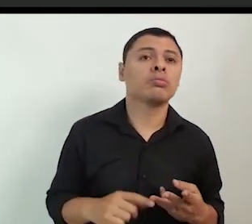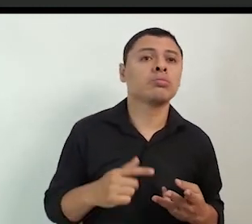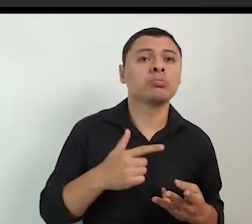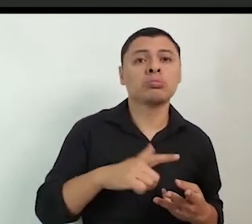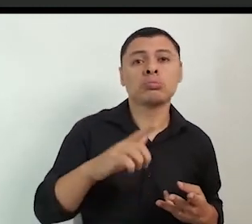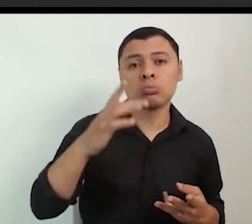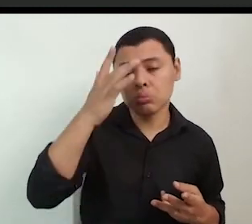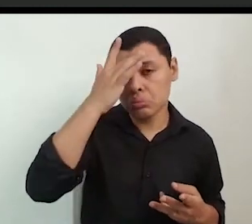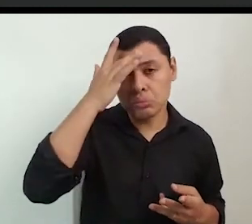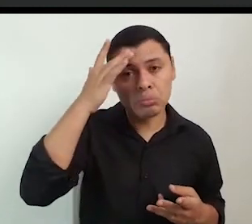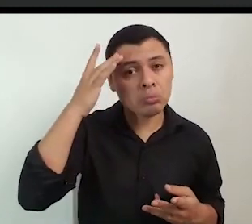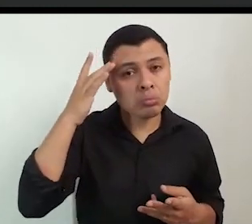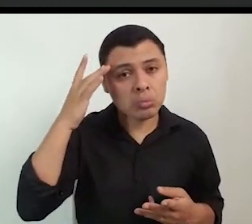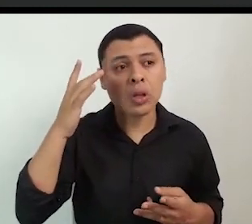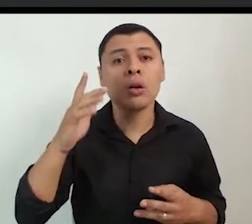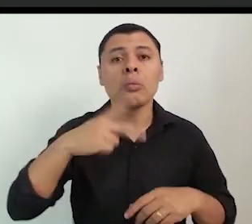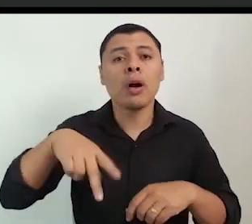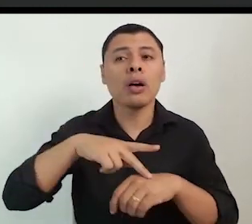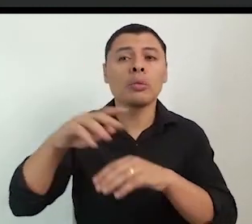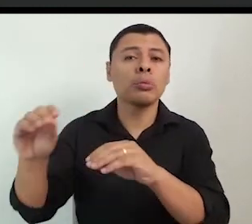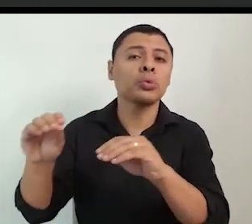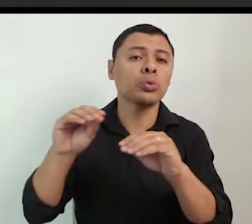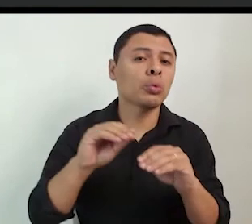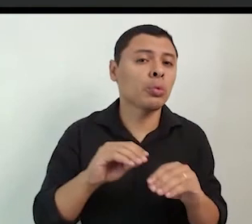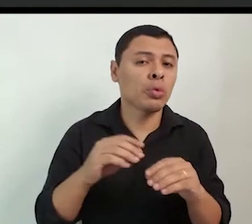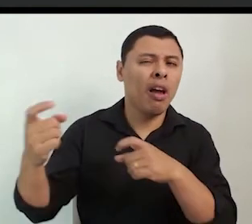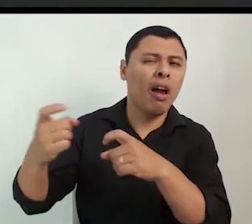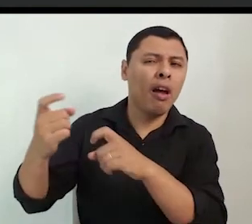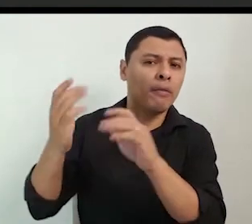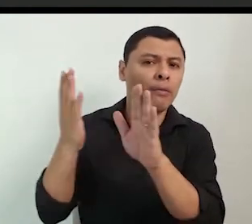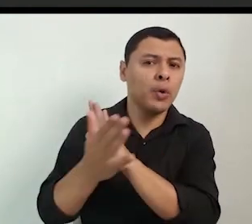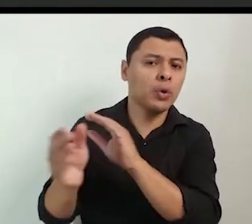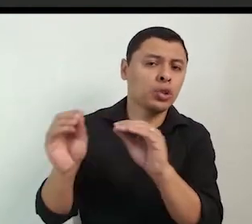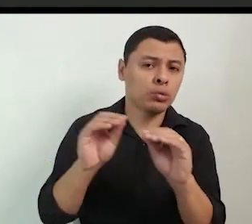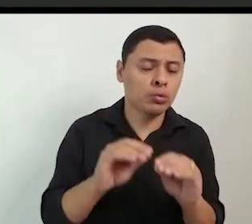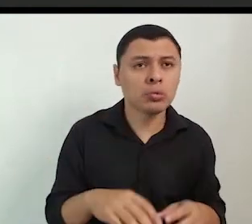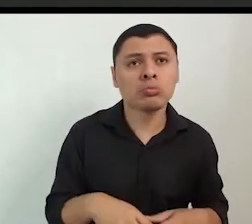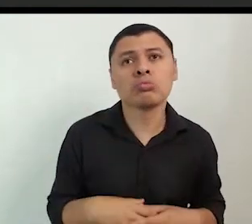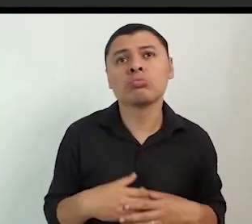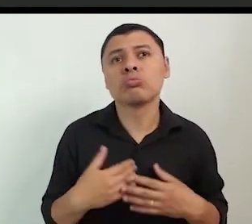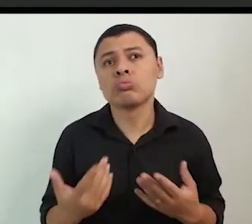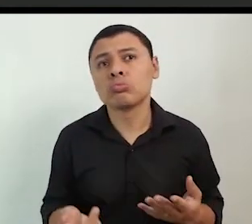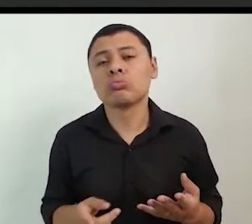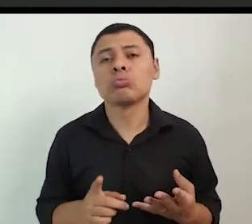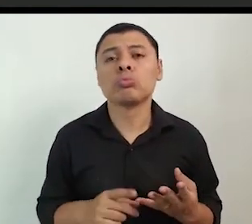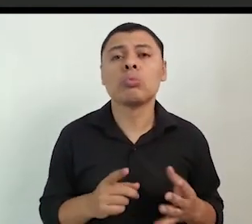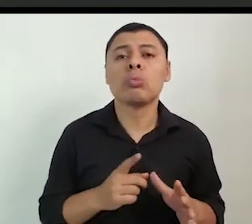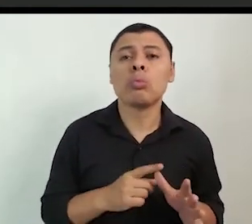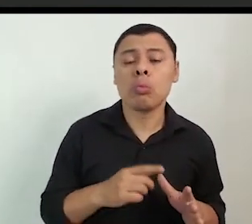Pode ser um ponto de dor para um refugiado morando no Brasil. É um ponto de dor para quem